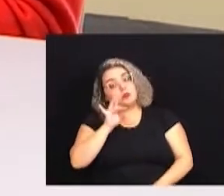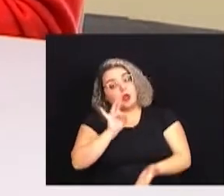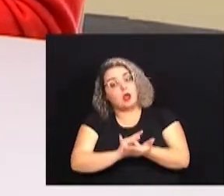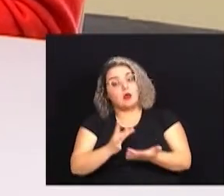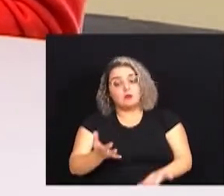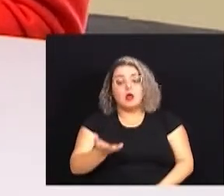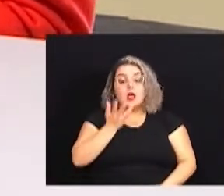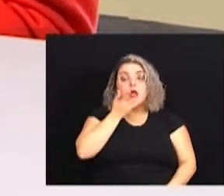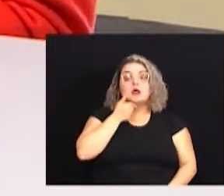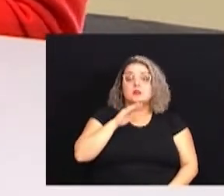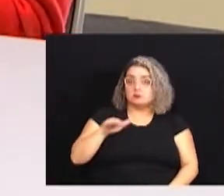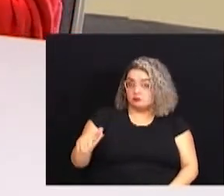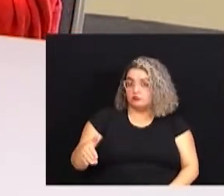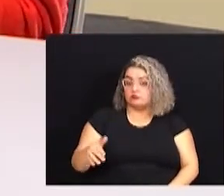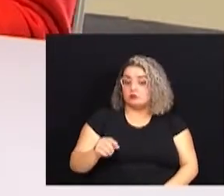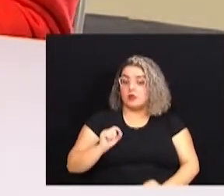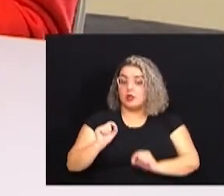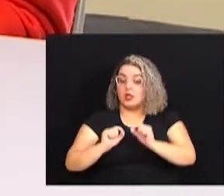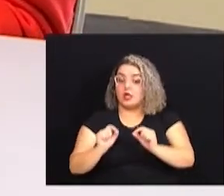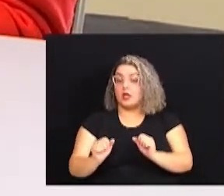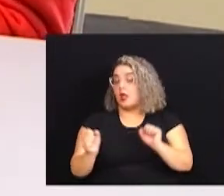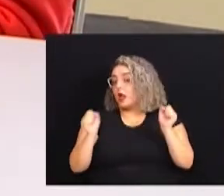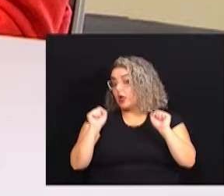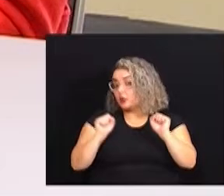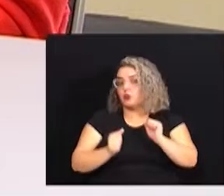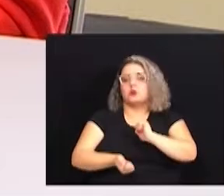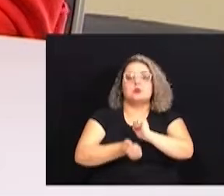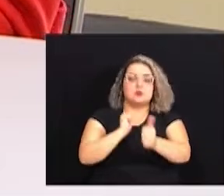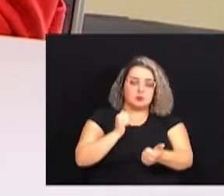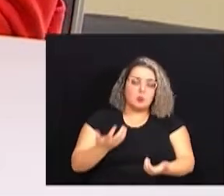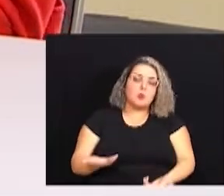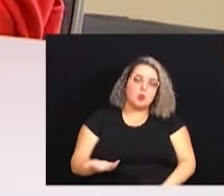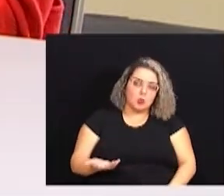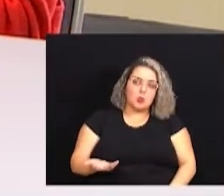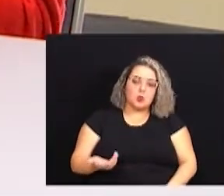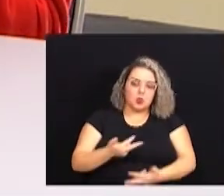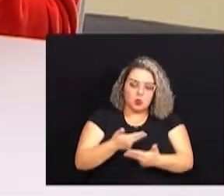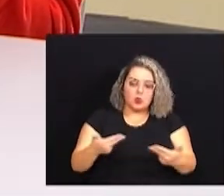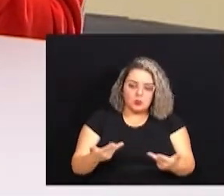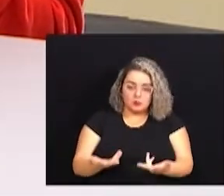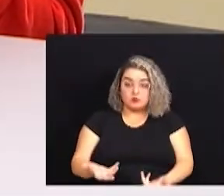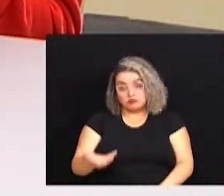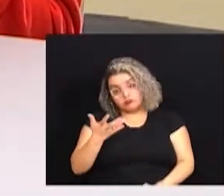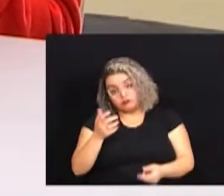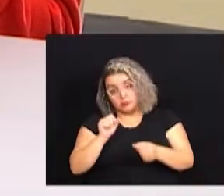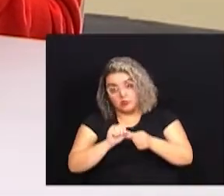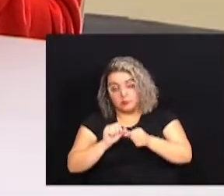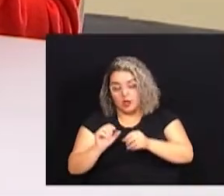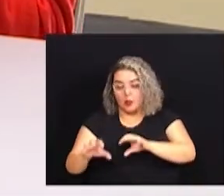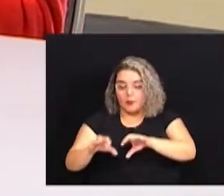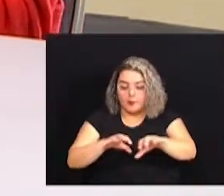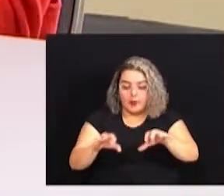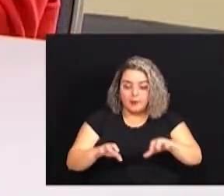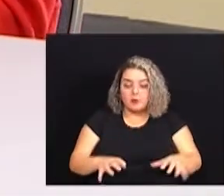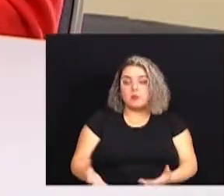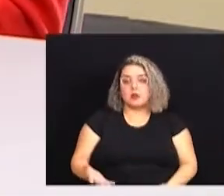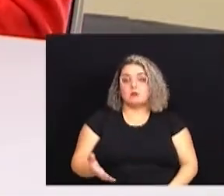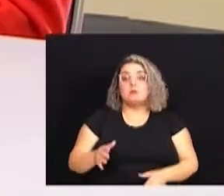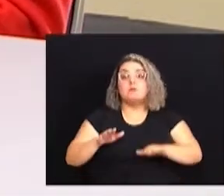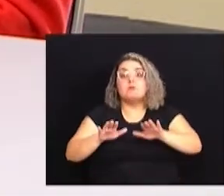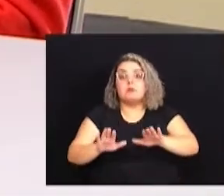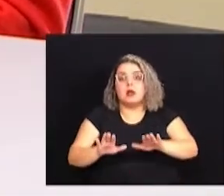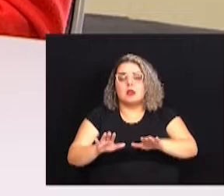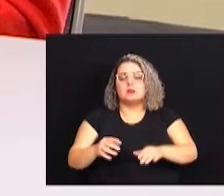bonito, realmente a criançada e quem é aficionado por esportes vai querer fazer a montagem da